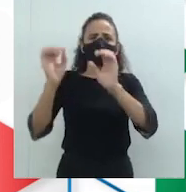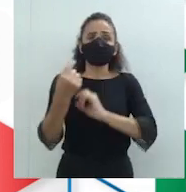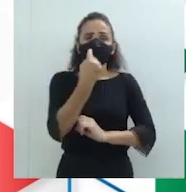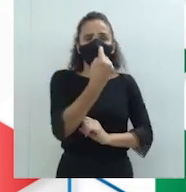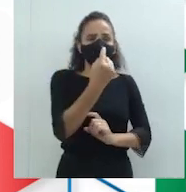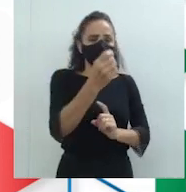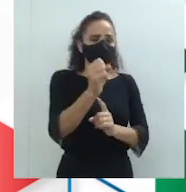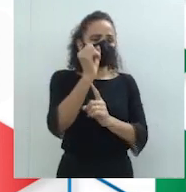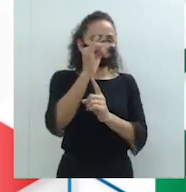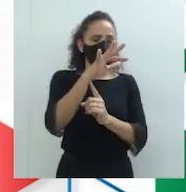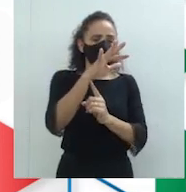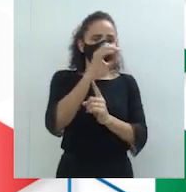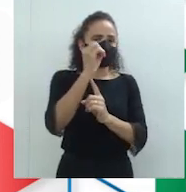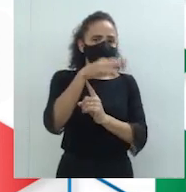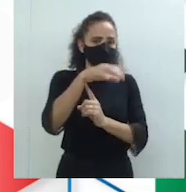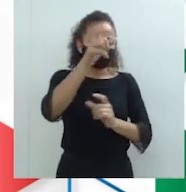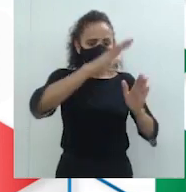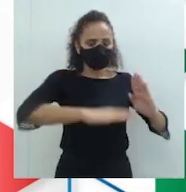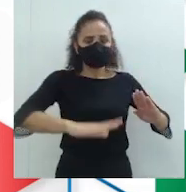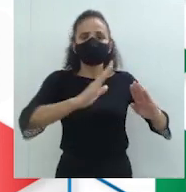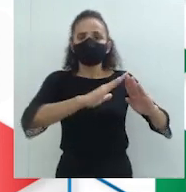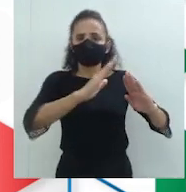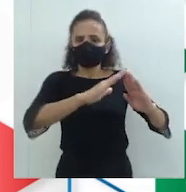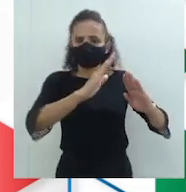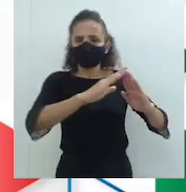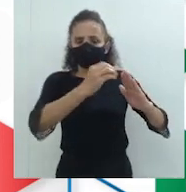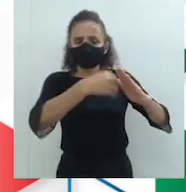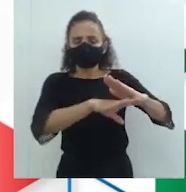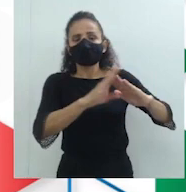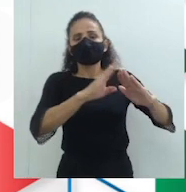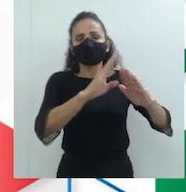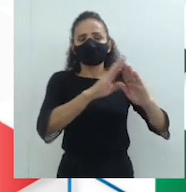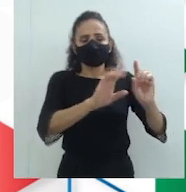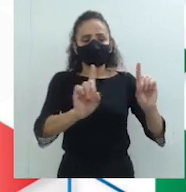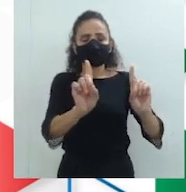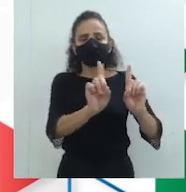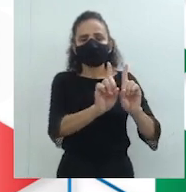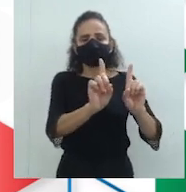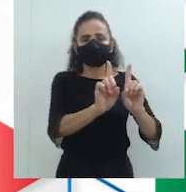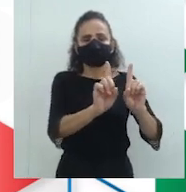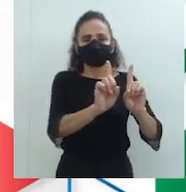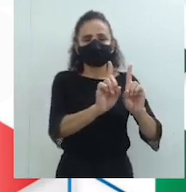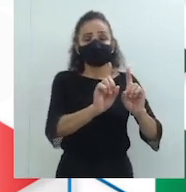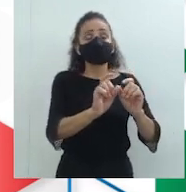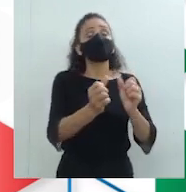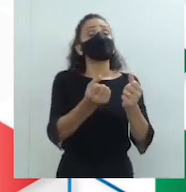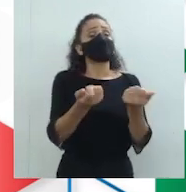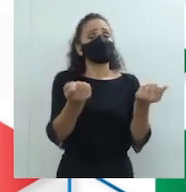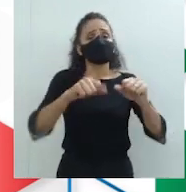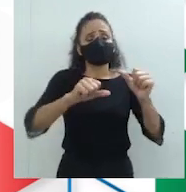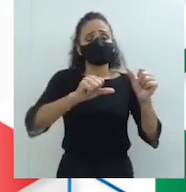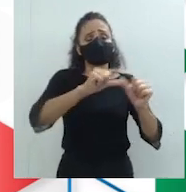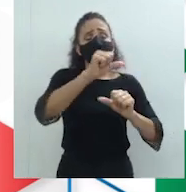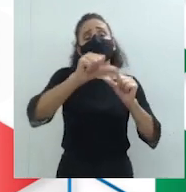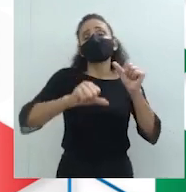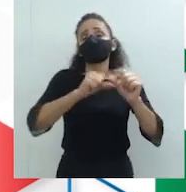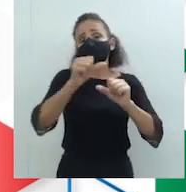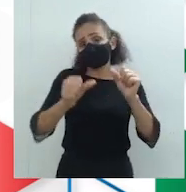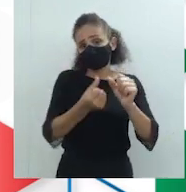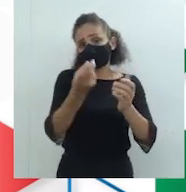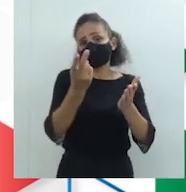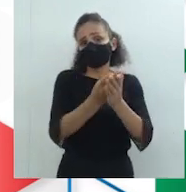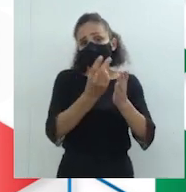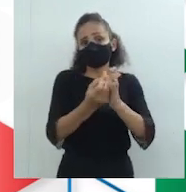apenas uma única lâmpada. Então, no circuito elétrico, que ele é paralelo, você pode alternar essas lâmpadas aí,